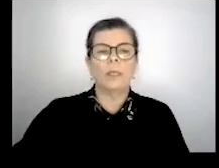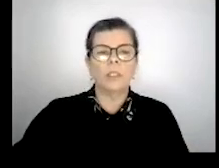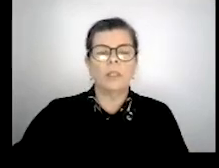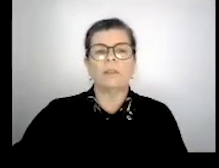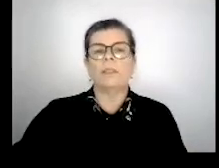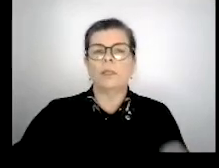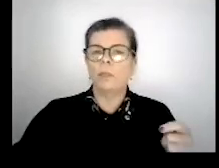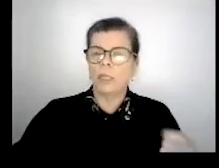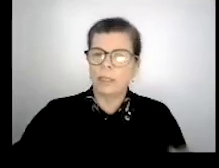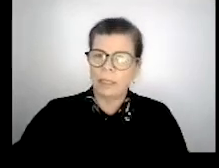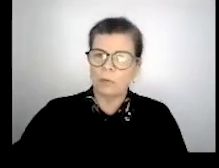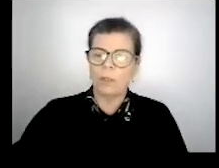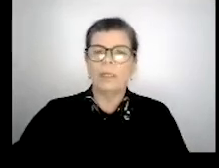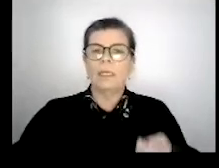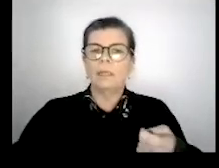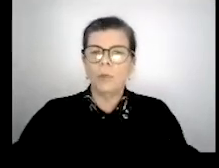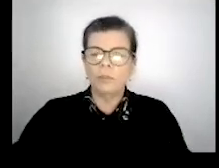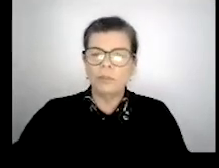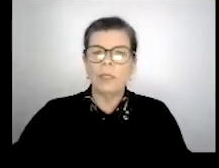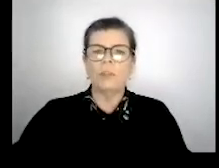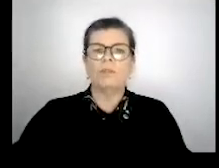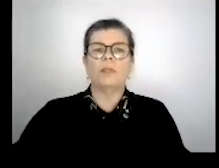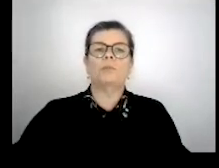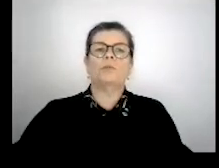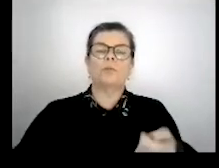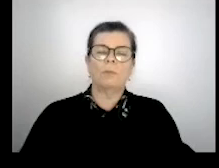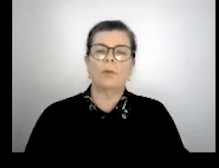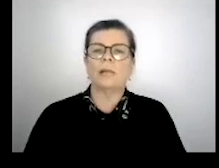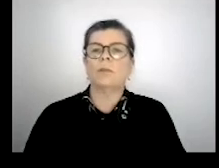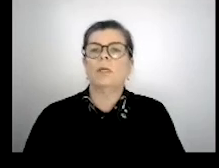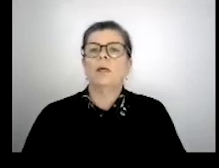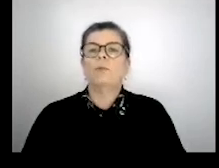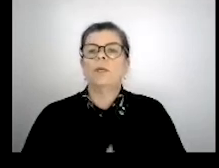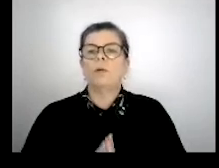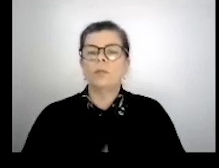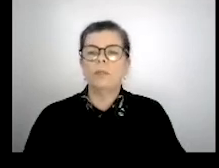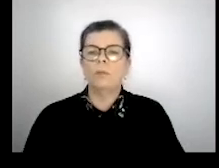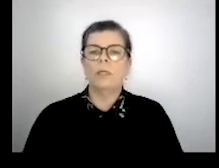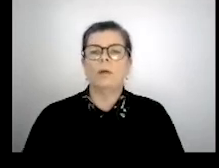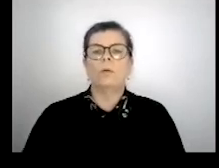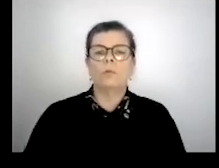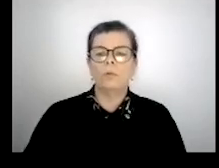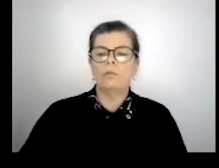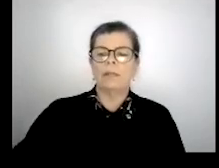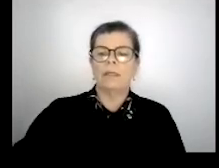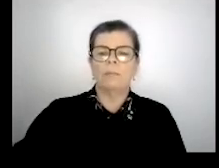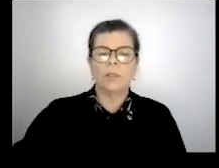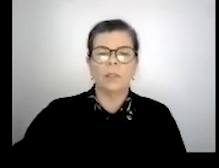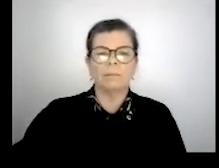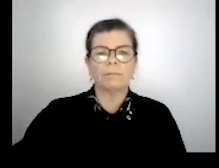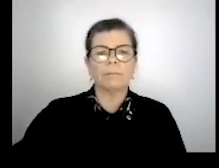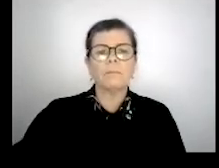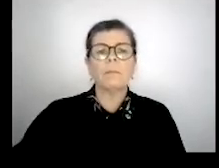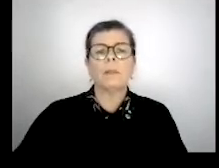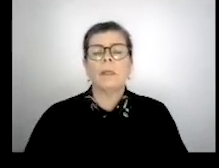medidas corretivas. A gente realmente tem que ter ações que modifiquem o desfecho dos outros simulados, porque ou se muda ou tudo vai se